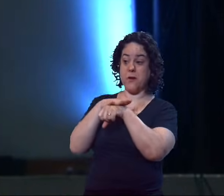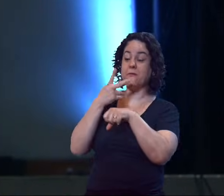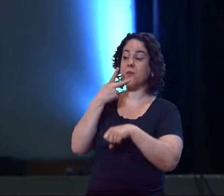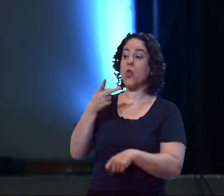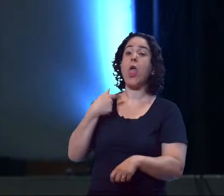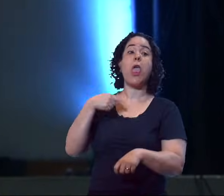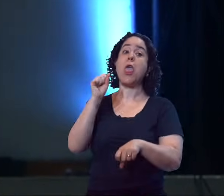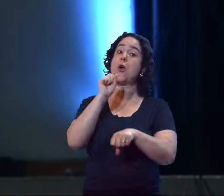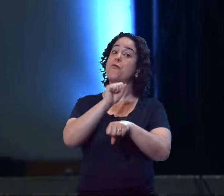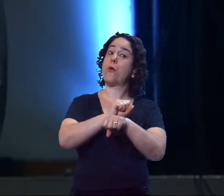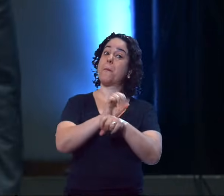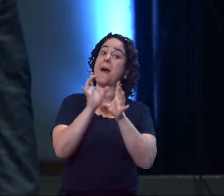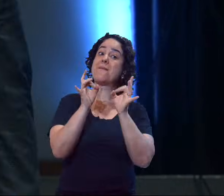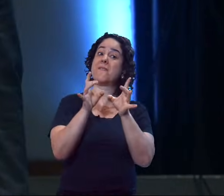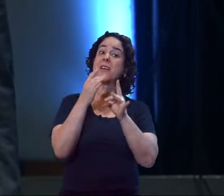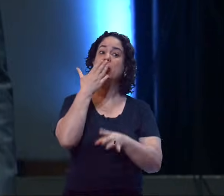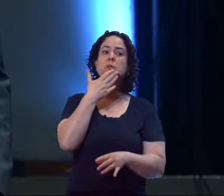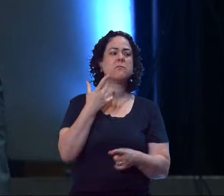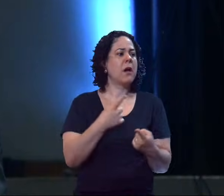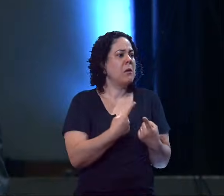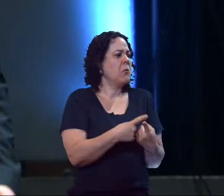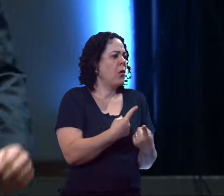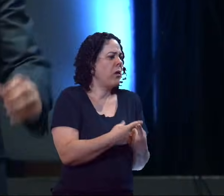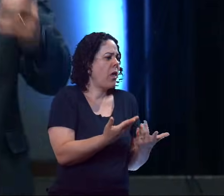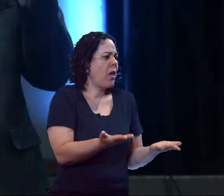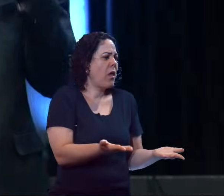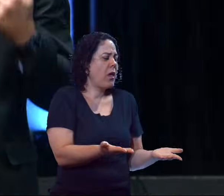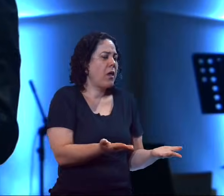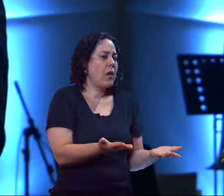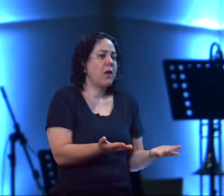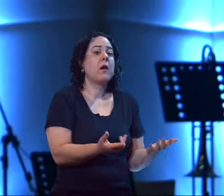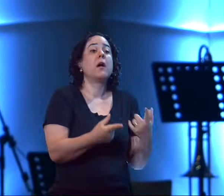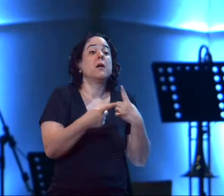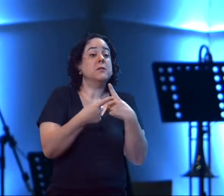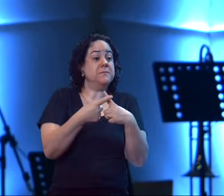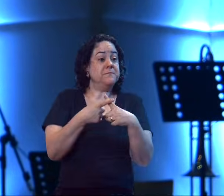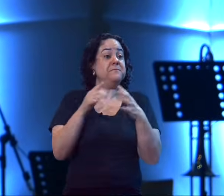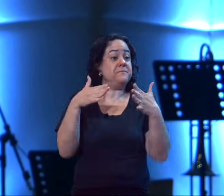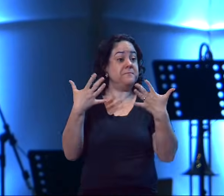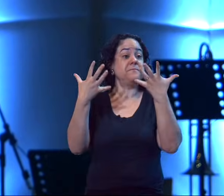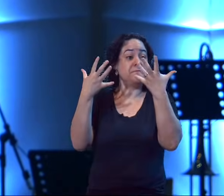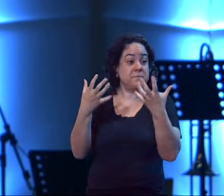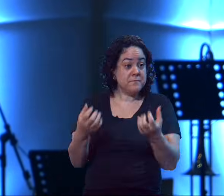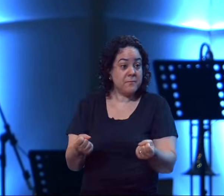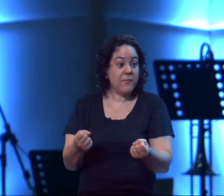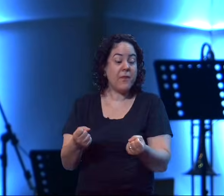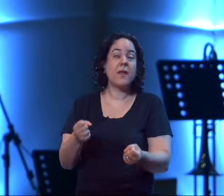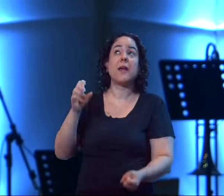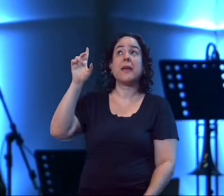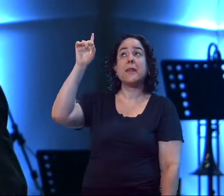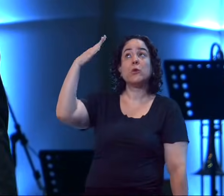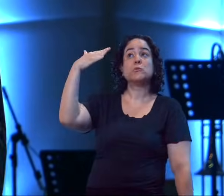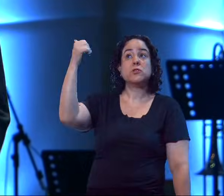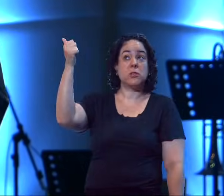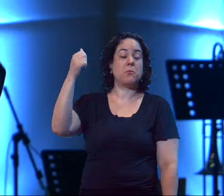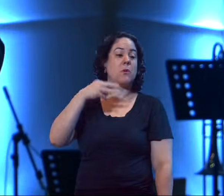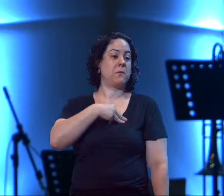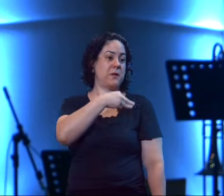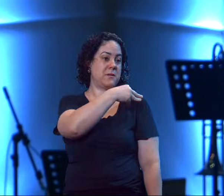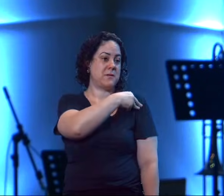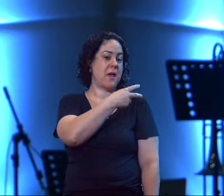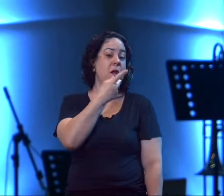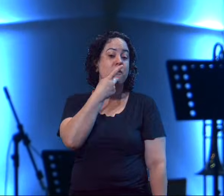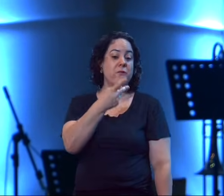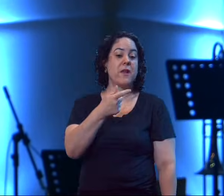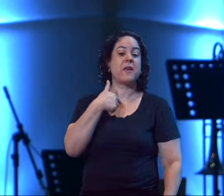vou parar de vender o doce. Eu falei: por quê, mãe? Ela falou: porque quando eu aceitei o chamado para o ministério, eu disse que eu